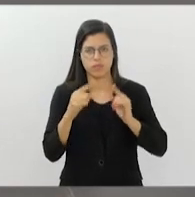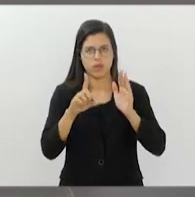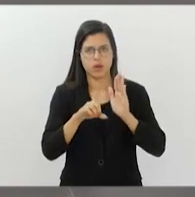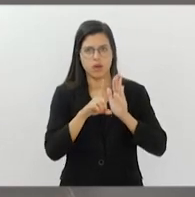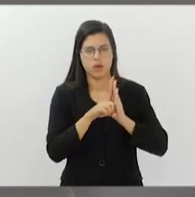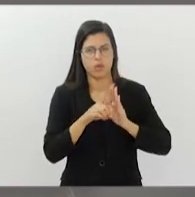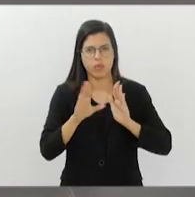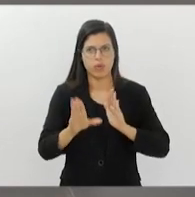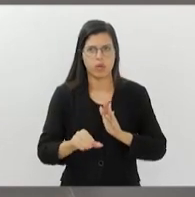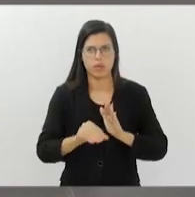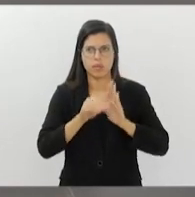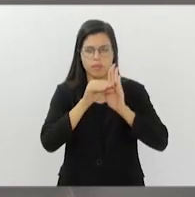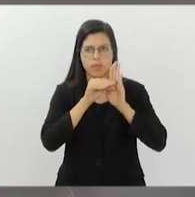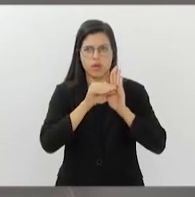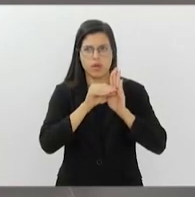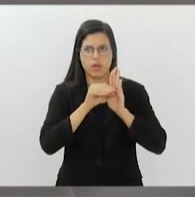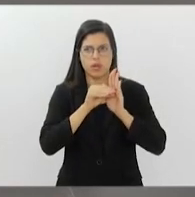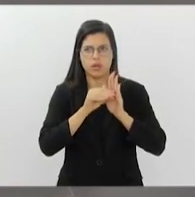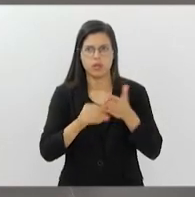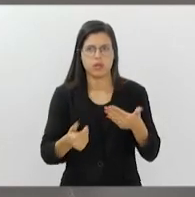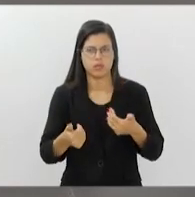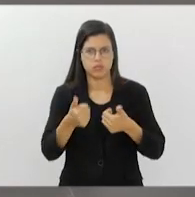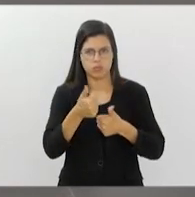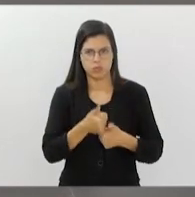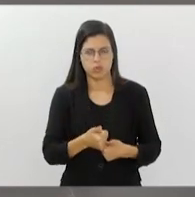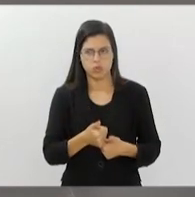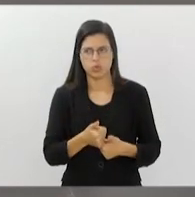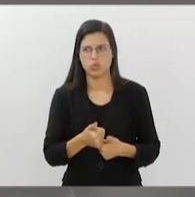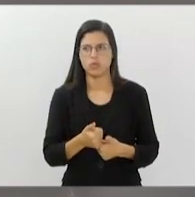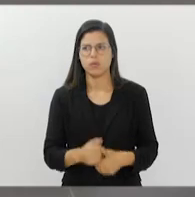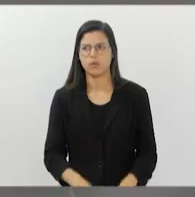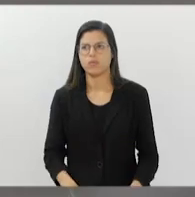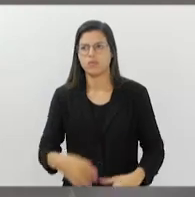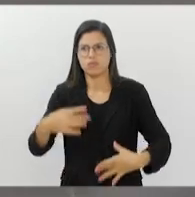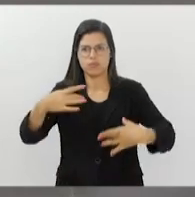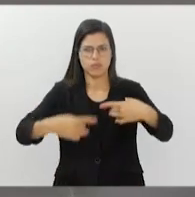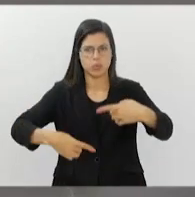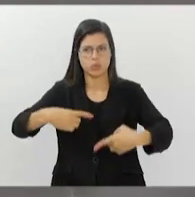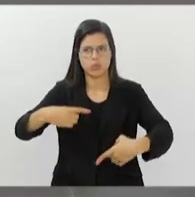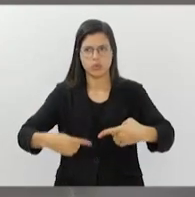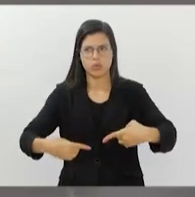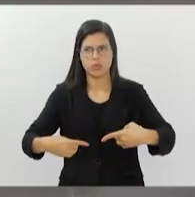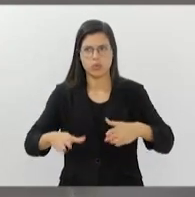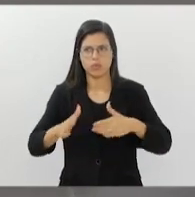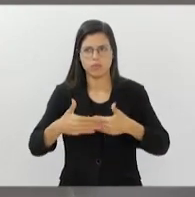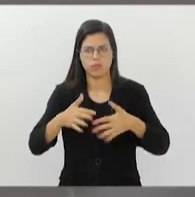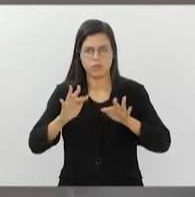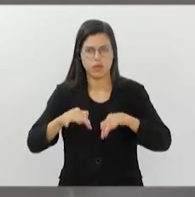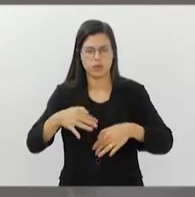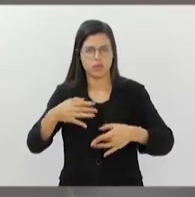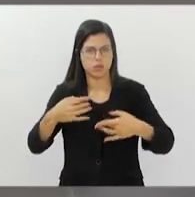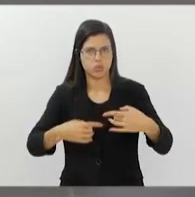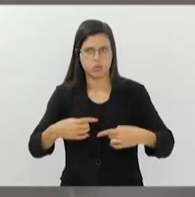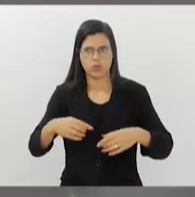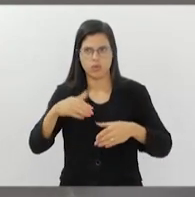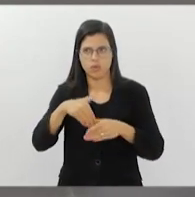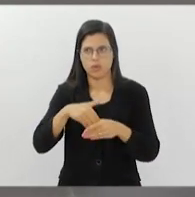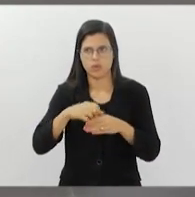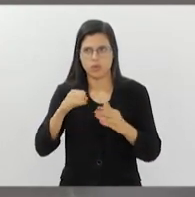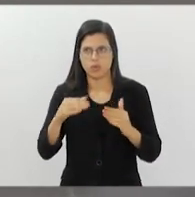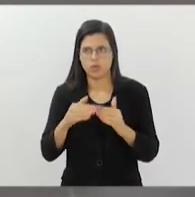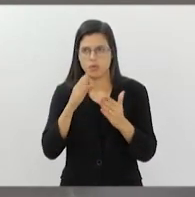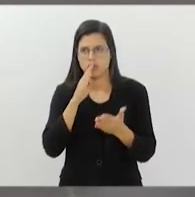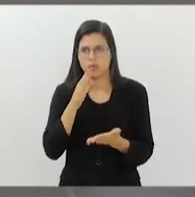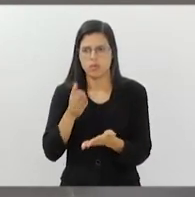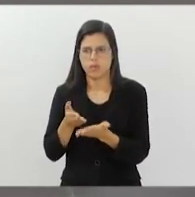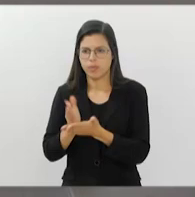com emendas concluindo por substitutivo. Em discussão, não havendo que querer discutir, encerrada a discussão, em votação, os senhores que acordam